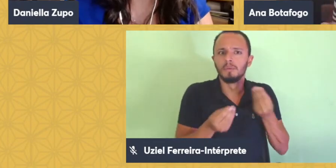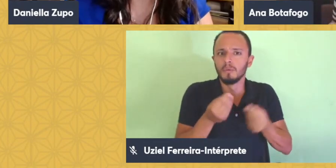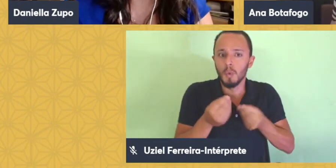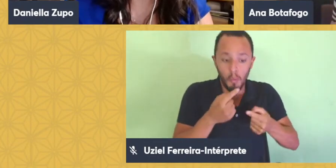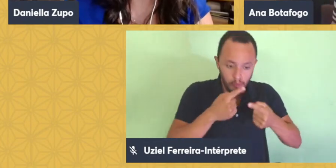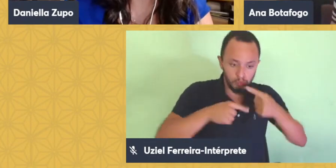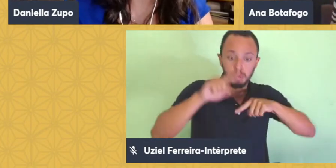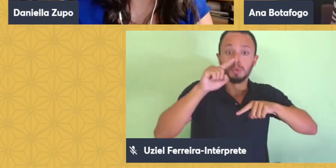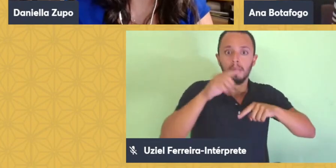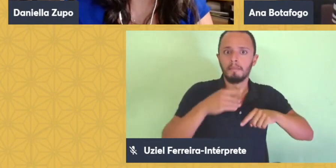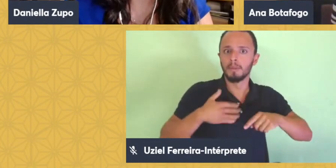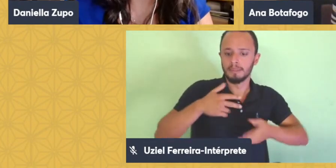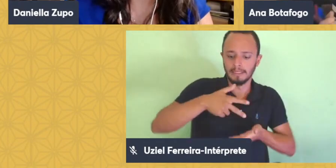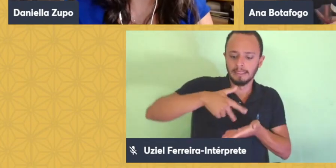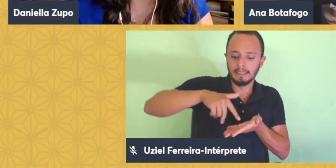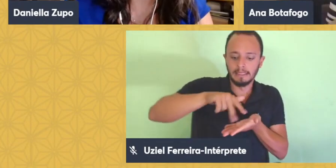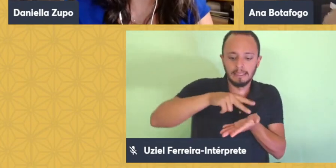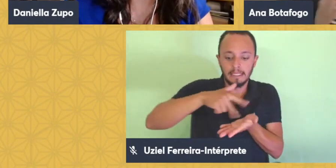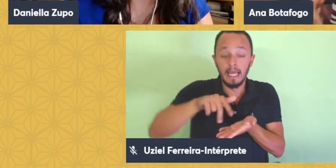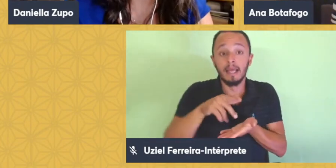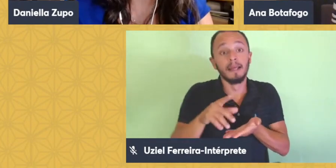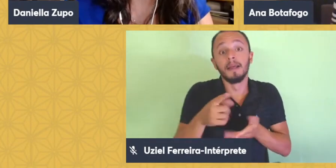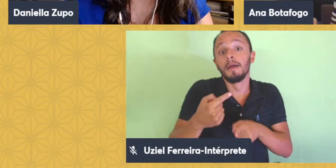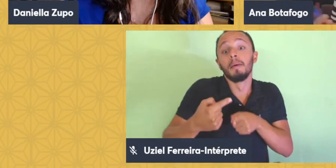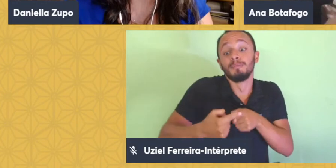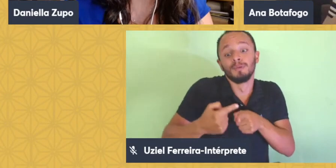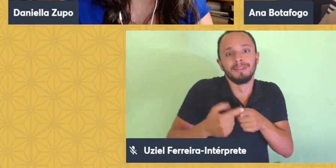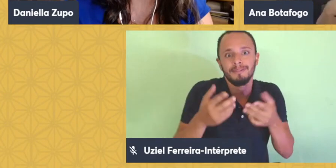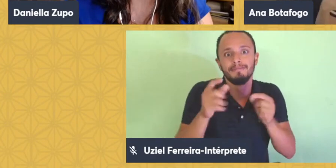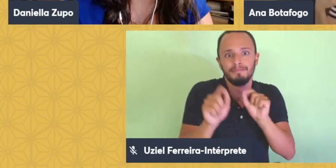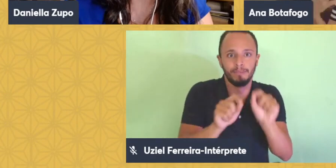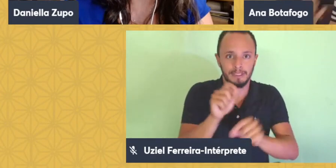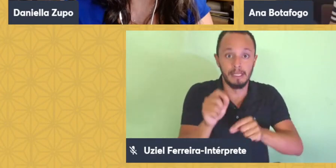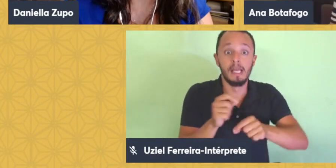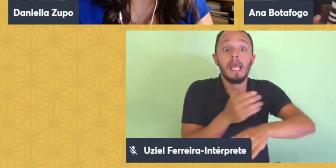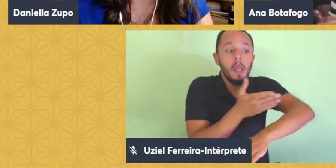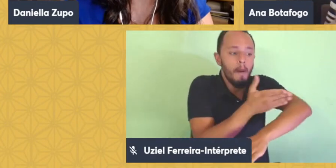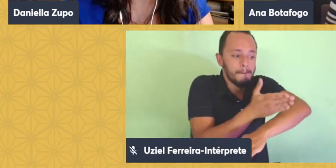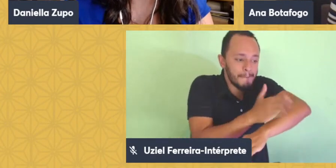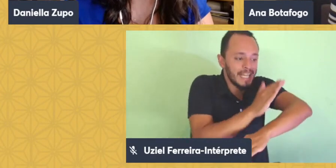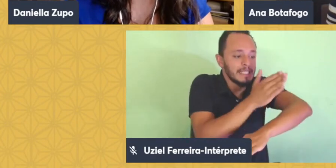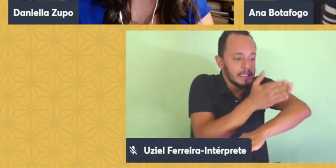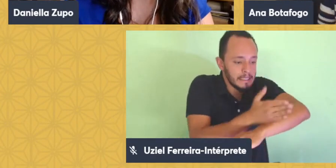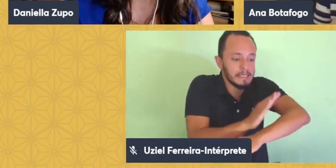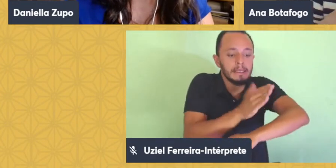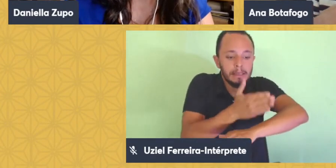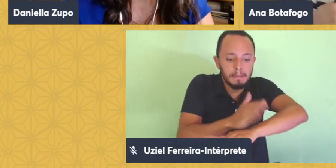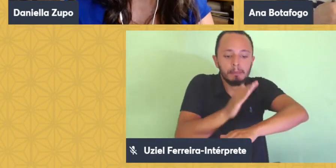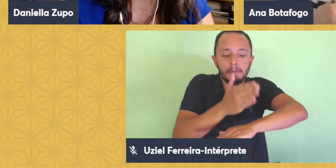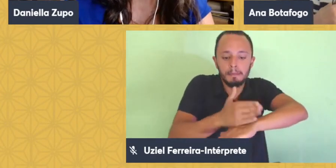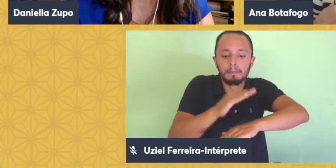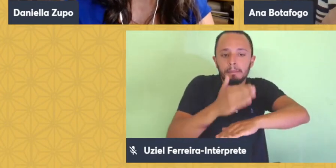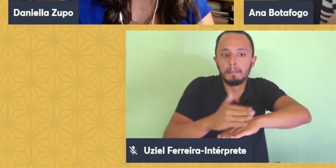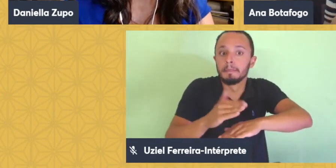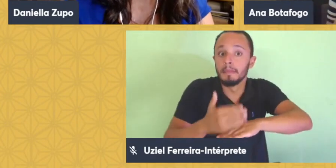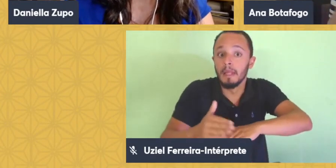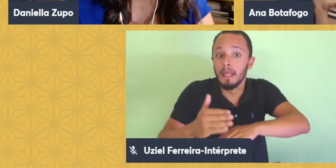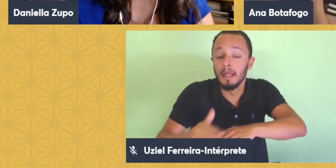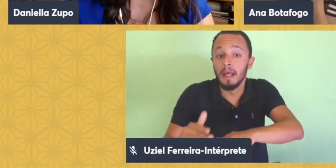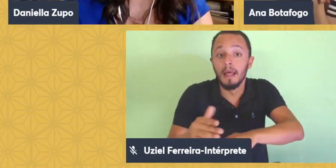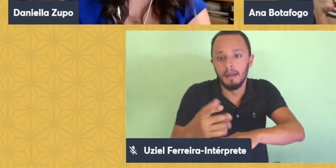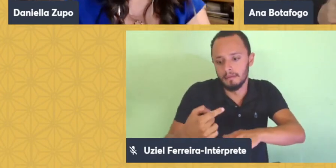carreira longa e me preparei muito bem para esse momento não foi um momento triste Foi um momento de